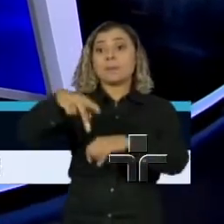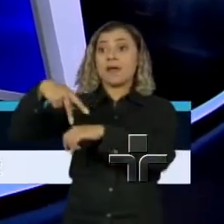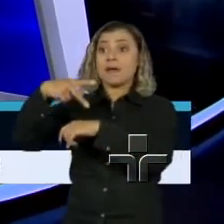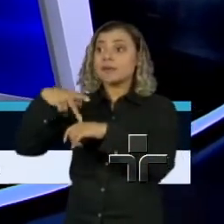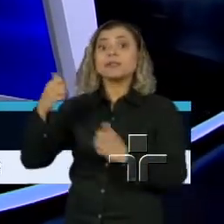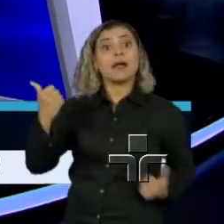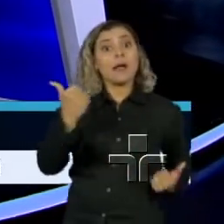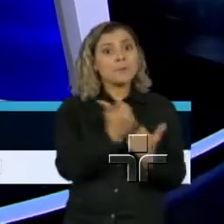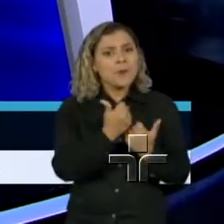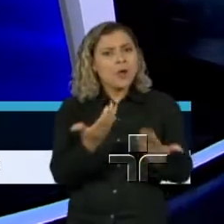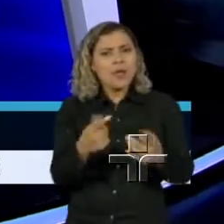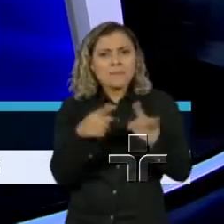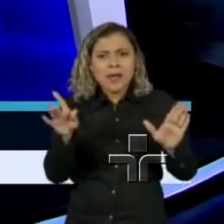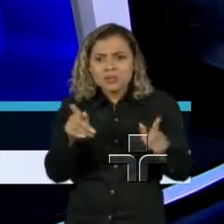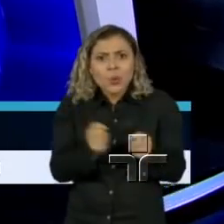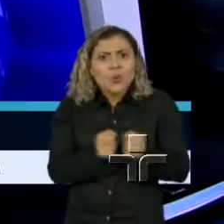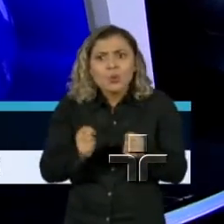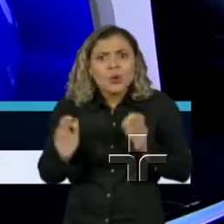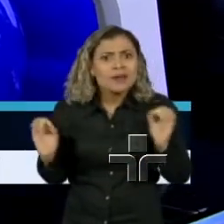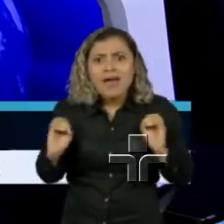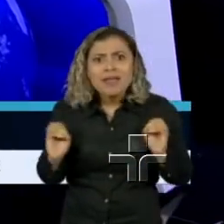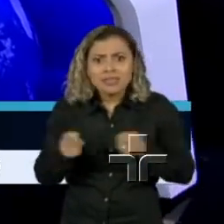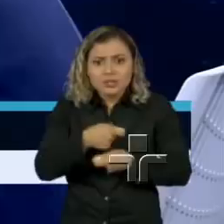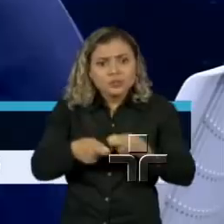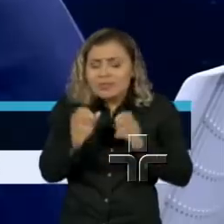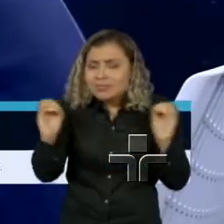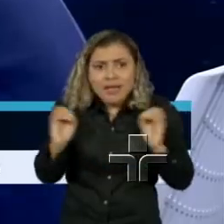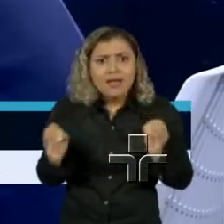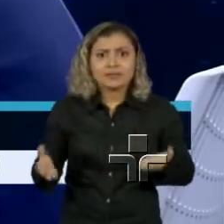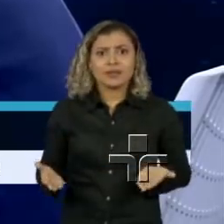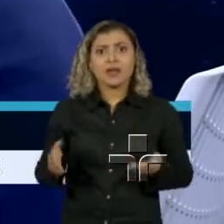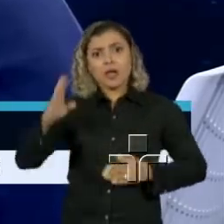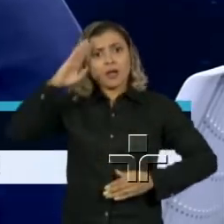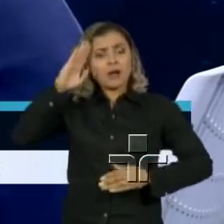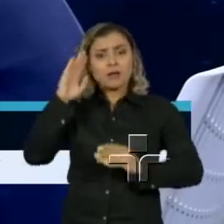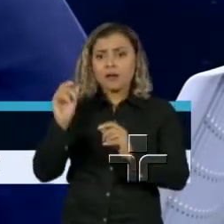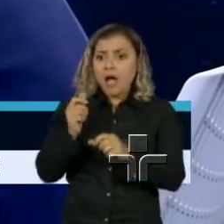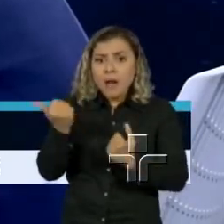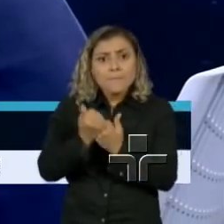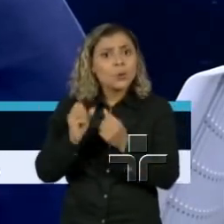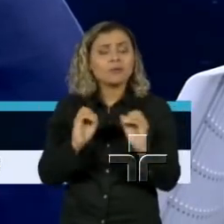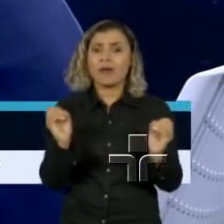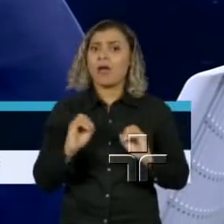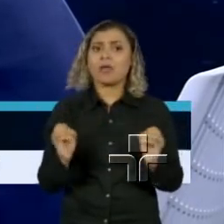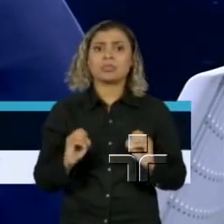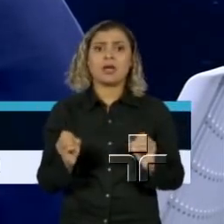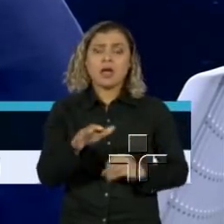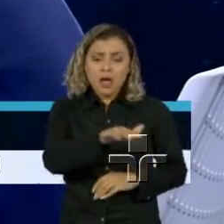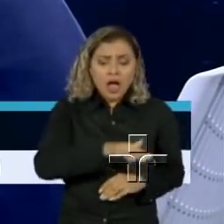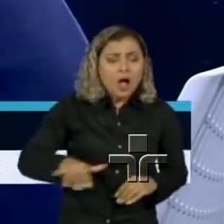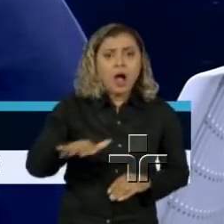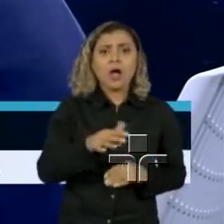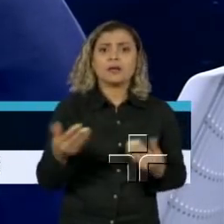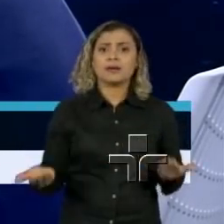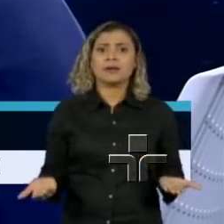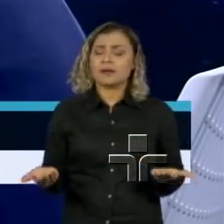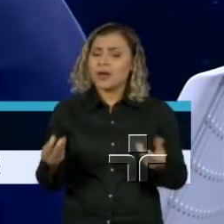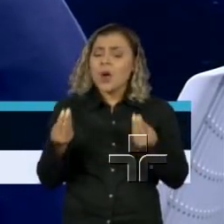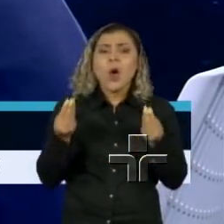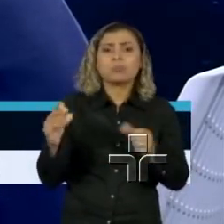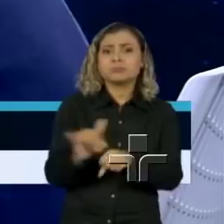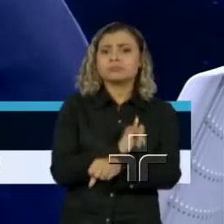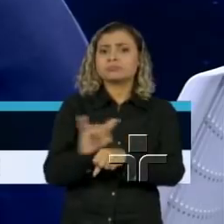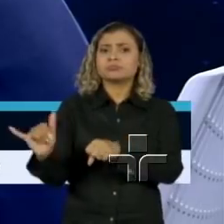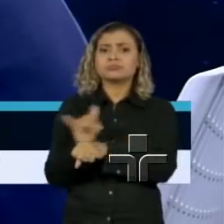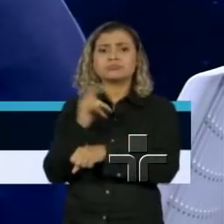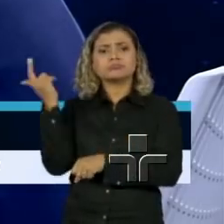mais, mas não tem controle administrativo nem das Forças Armadas. Nesse cenário, que opções de manobra ele tem